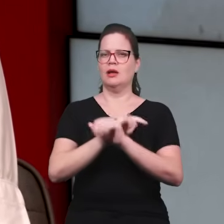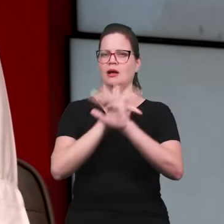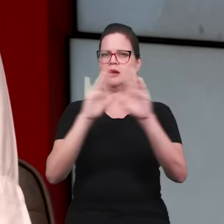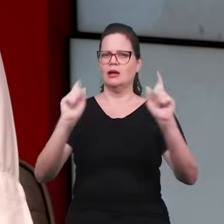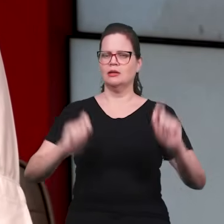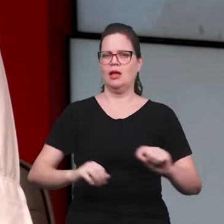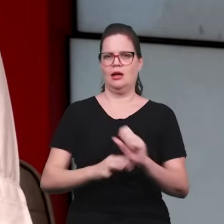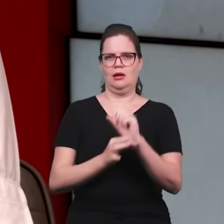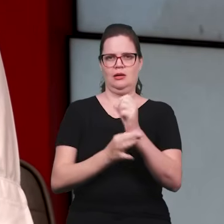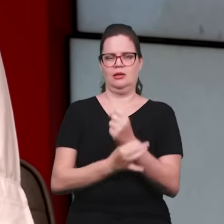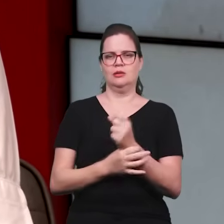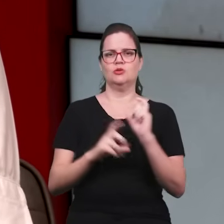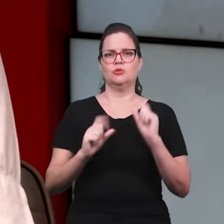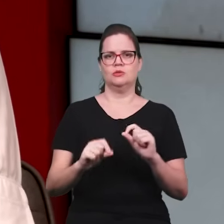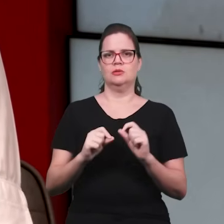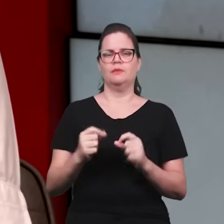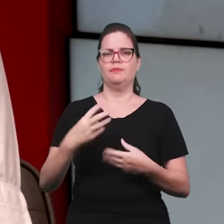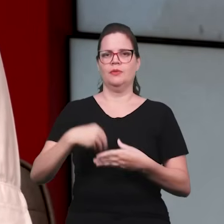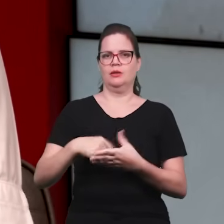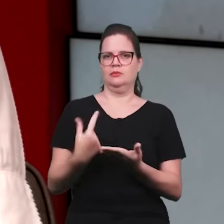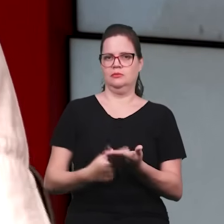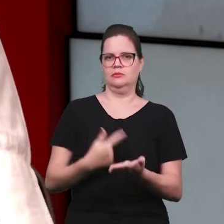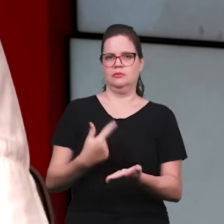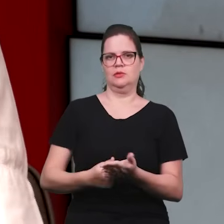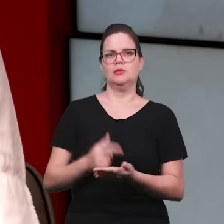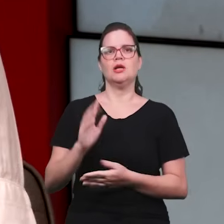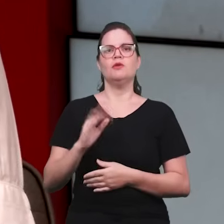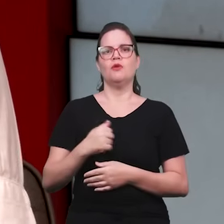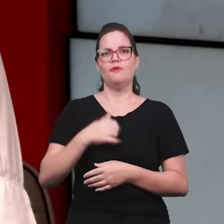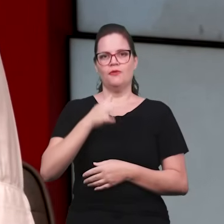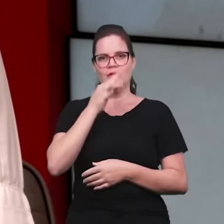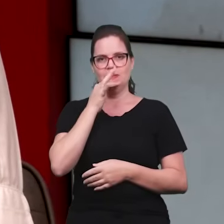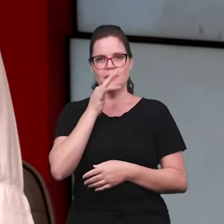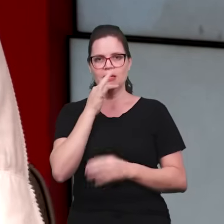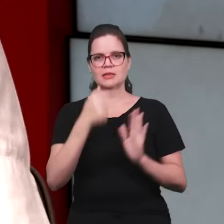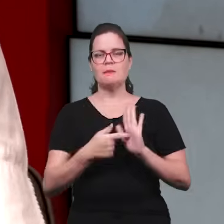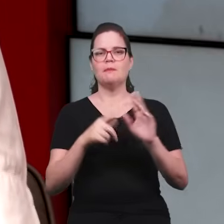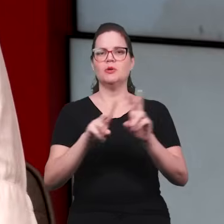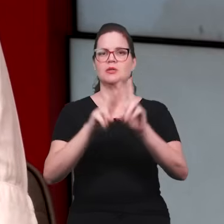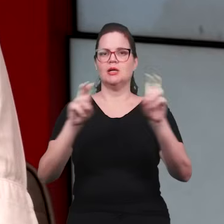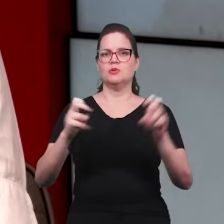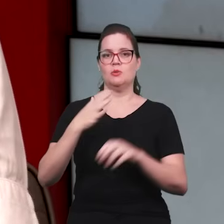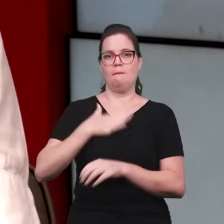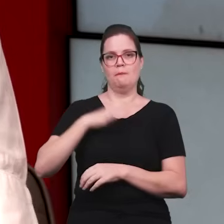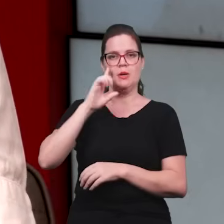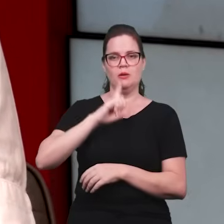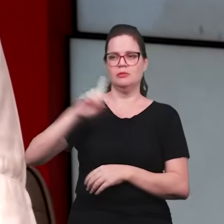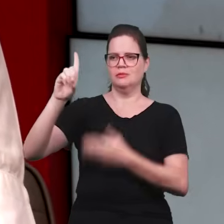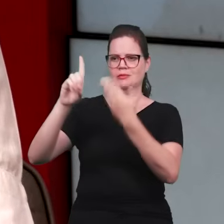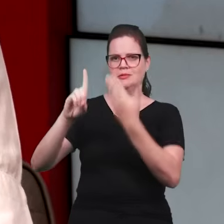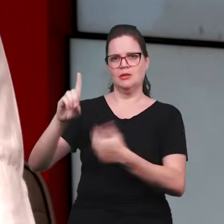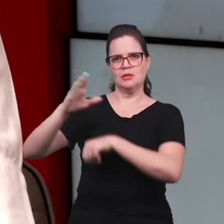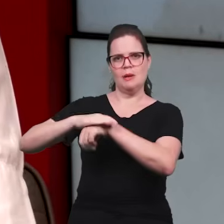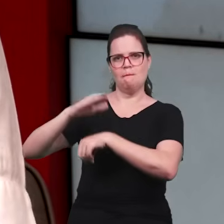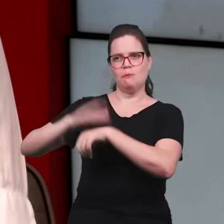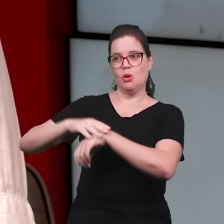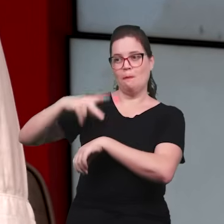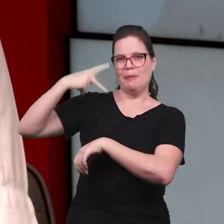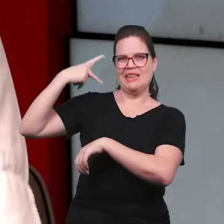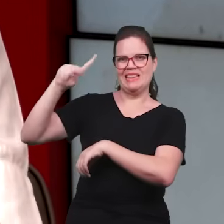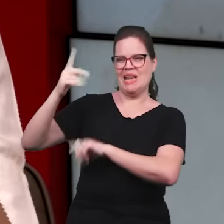na carta, né, aos Filipenses, fala: meu Deus, segundo as suas riquezas, suprirá todas as